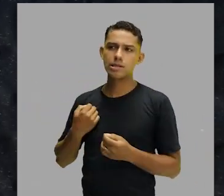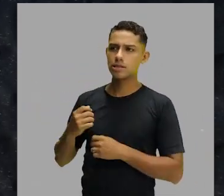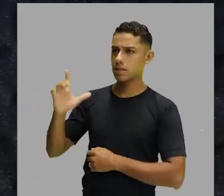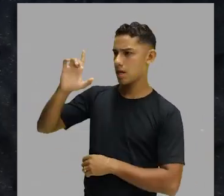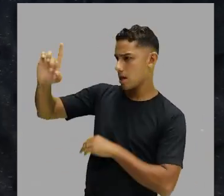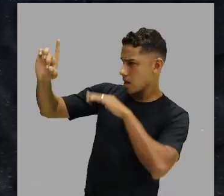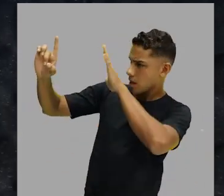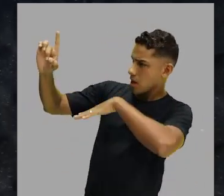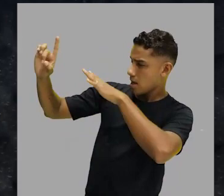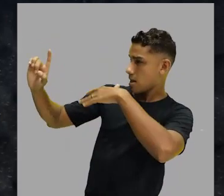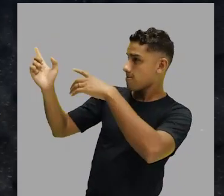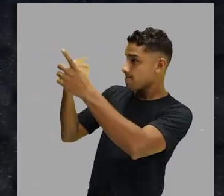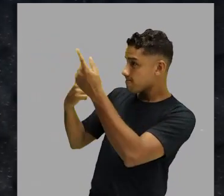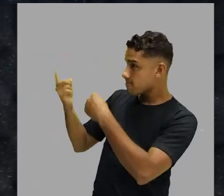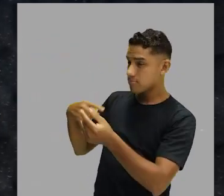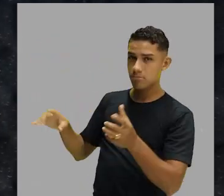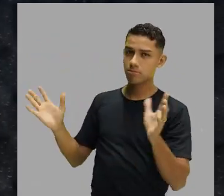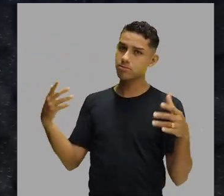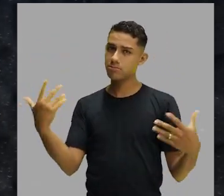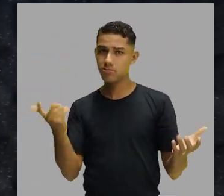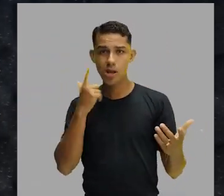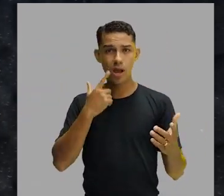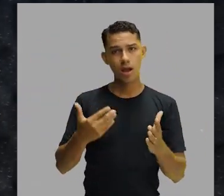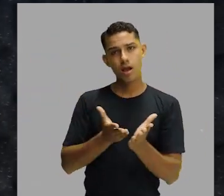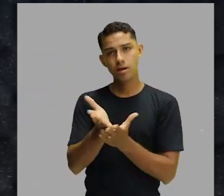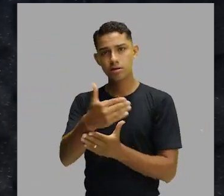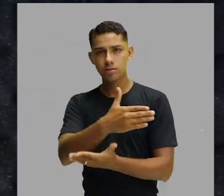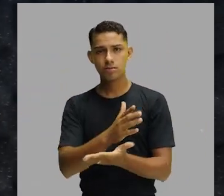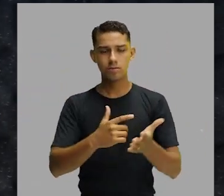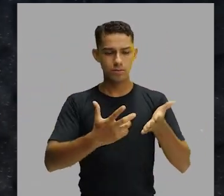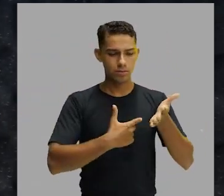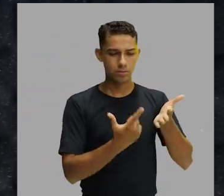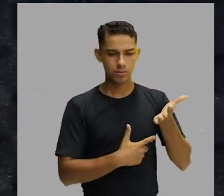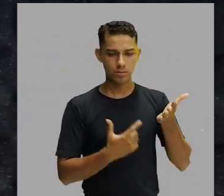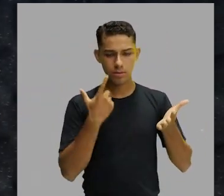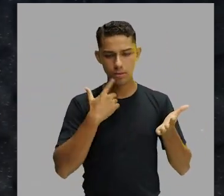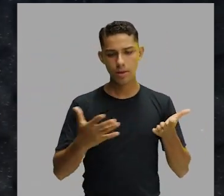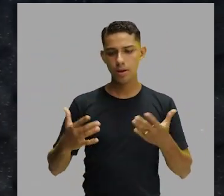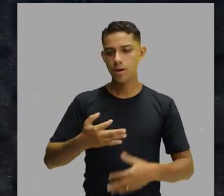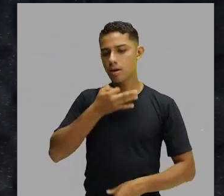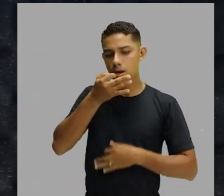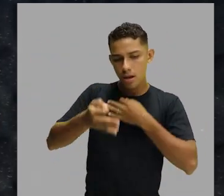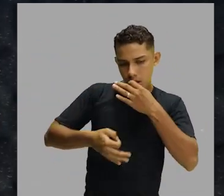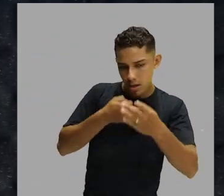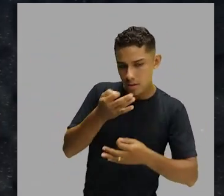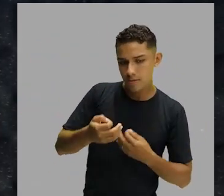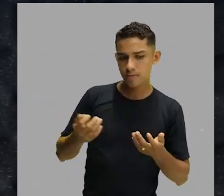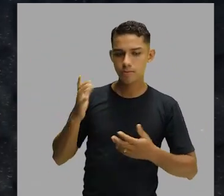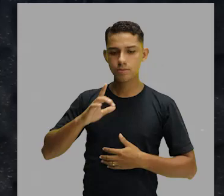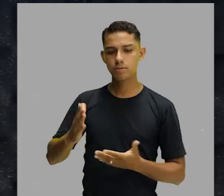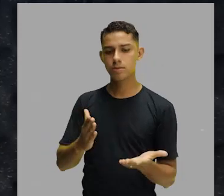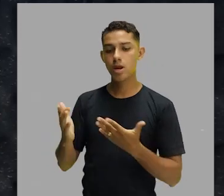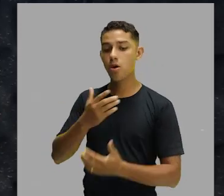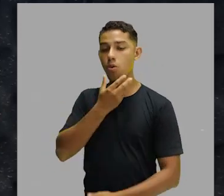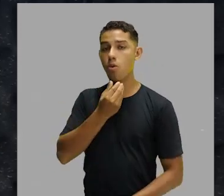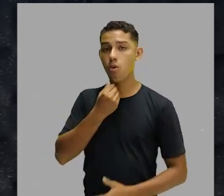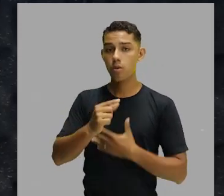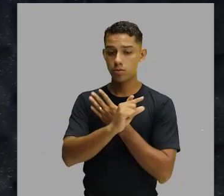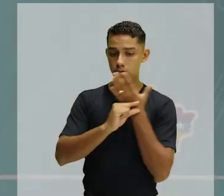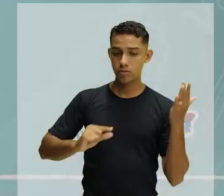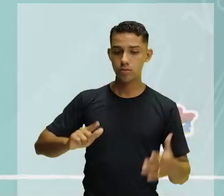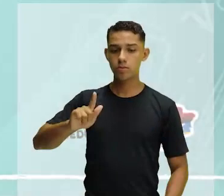da vontade divina, são difundidos na obra Discurso sobre a Dignidade do Homem, de Giovanni Pico della